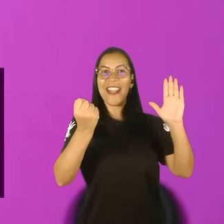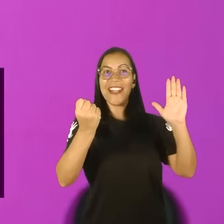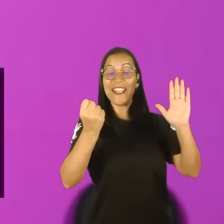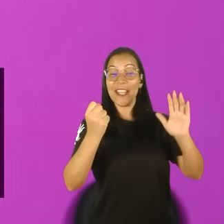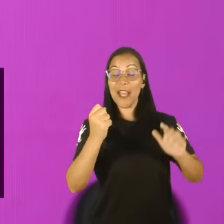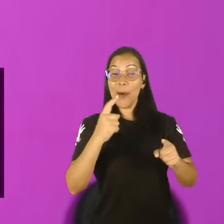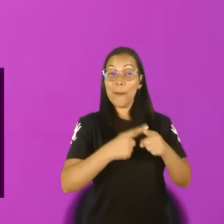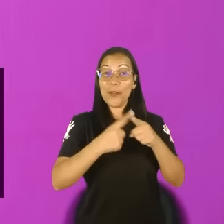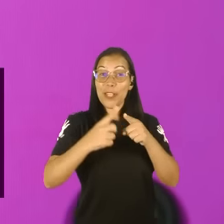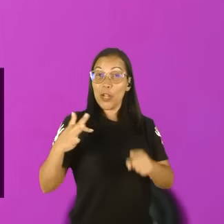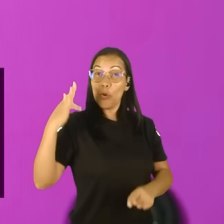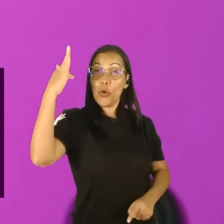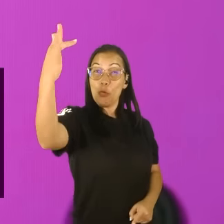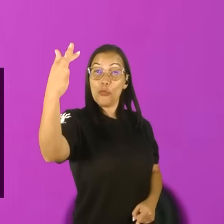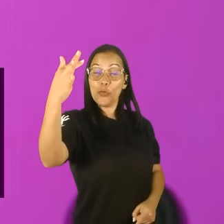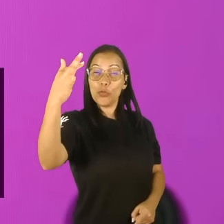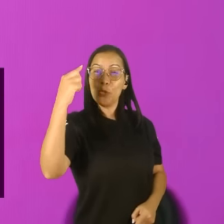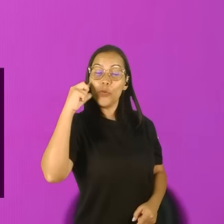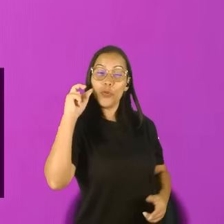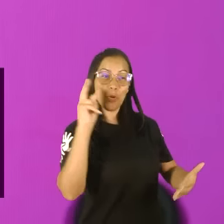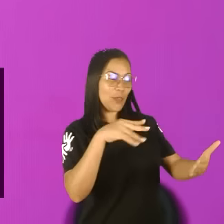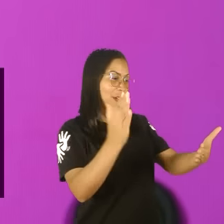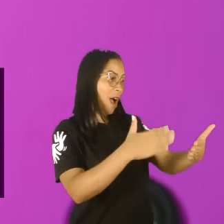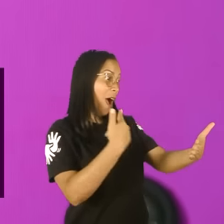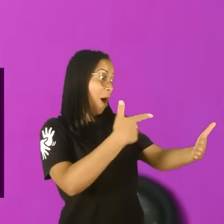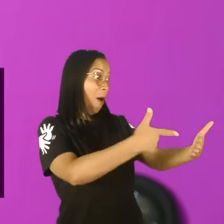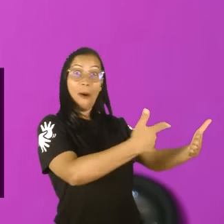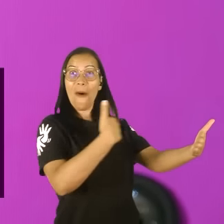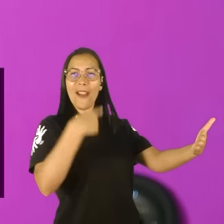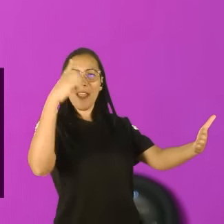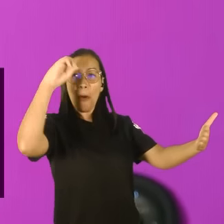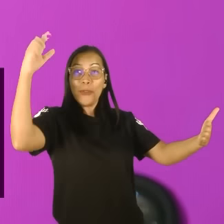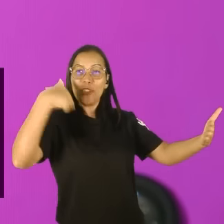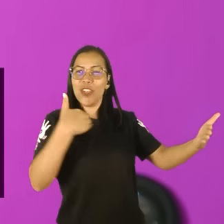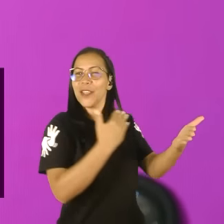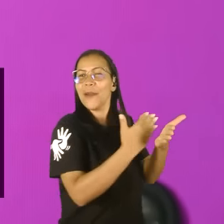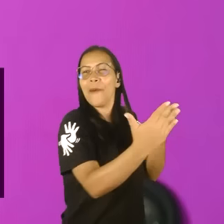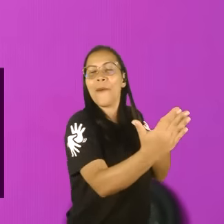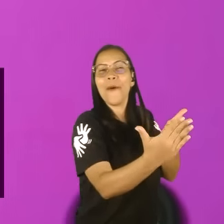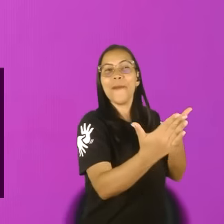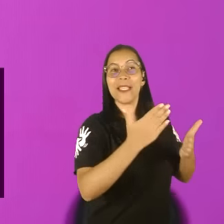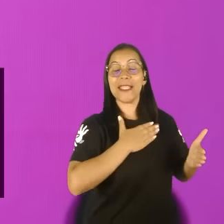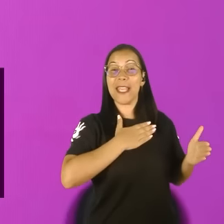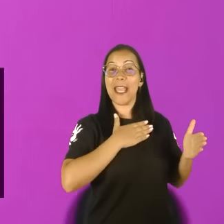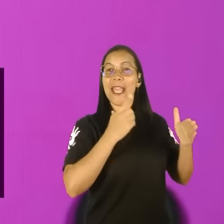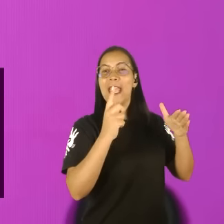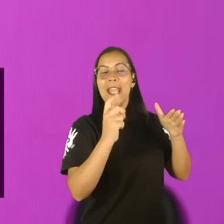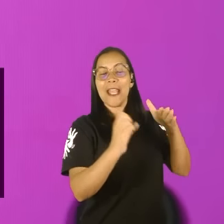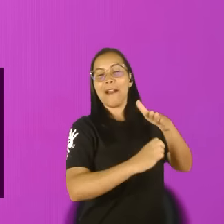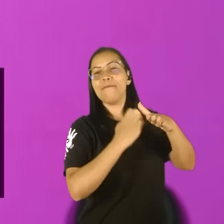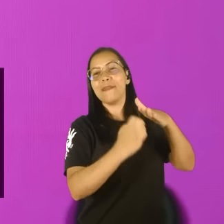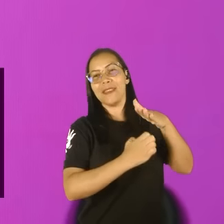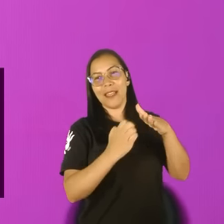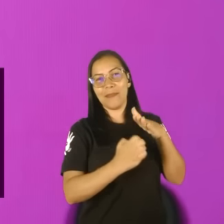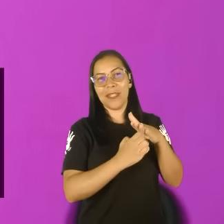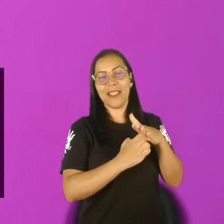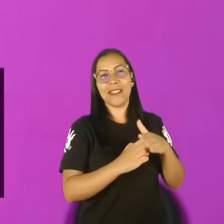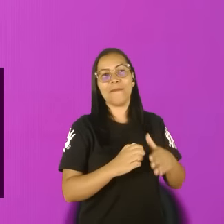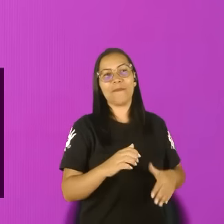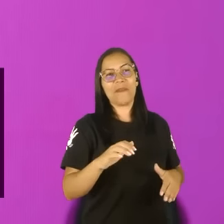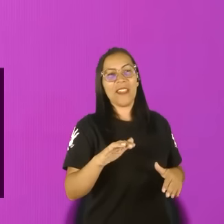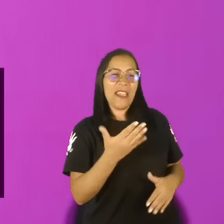suor, trabalho, dedicação. Mas nós algumas vezes desprezamos os começos, achamos banais. Ah